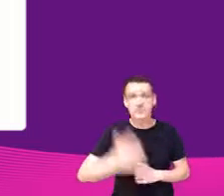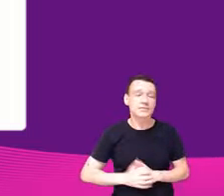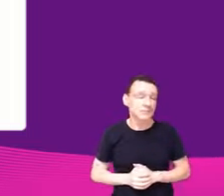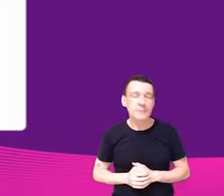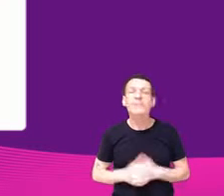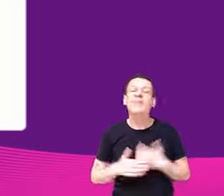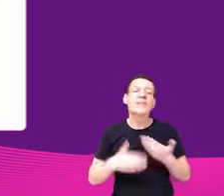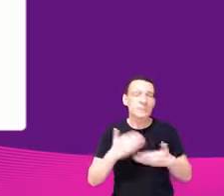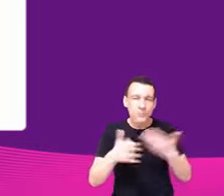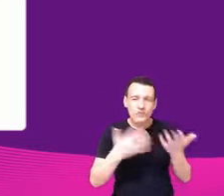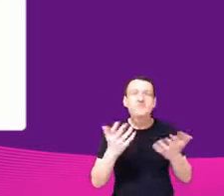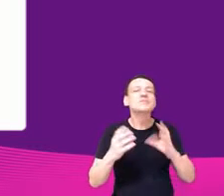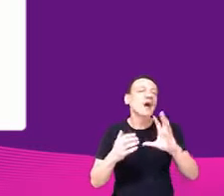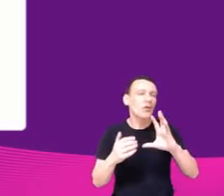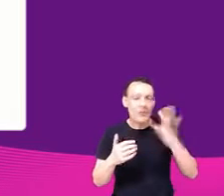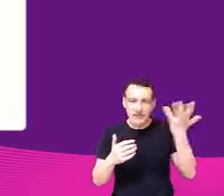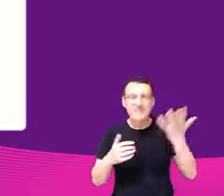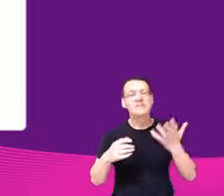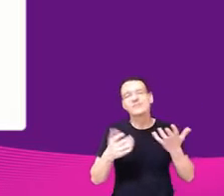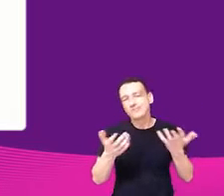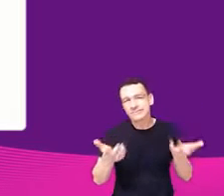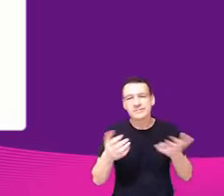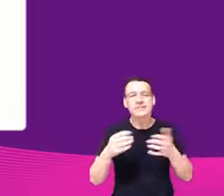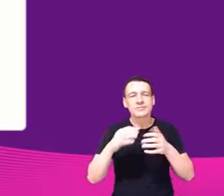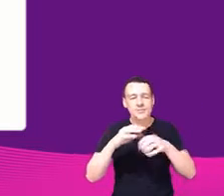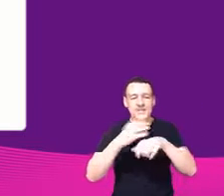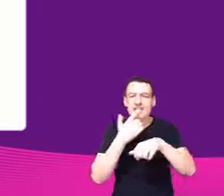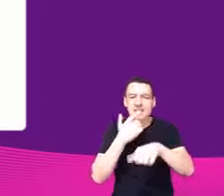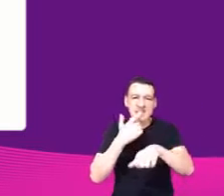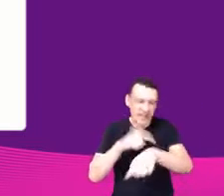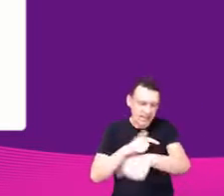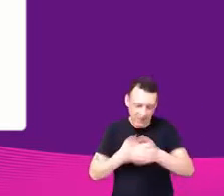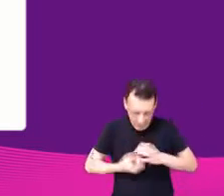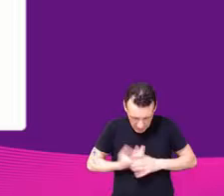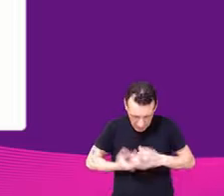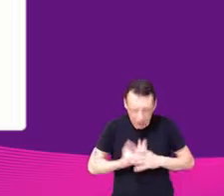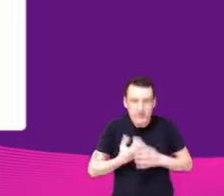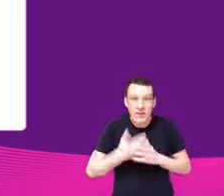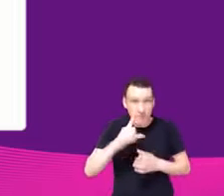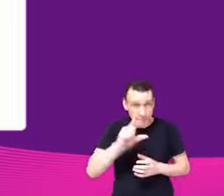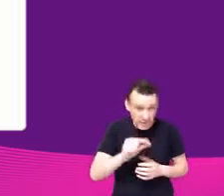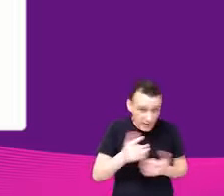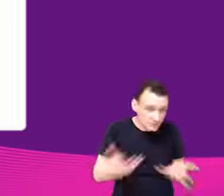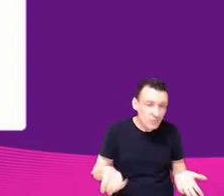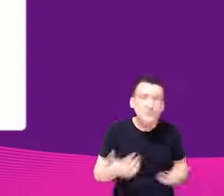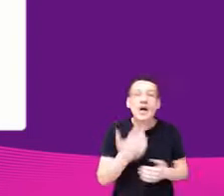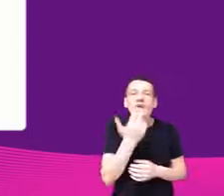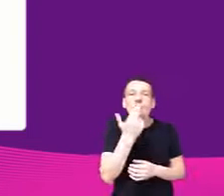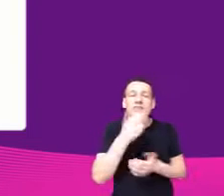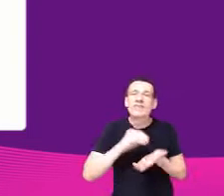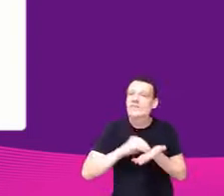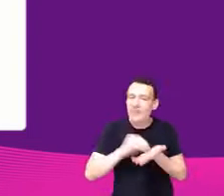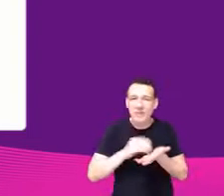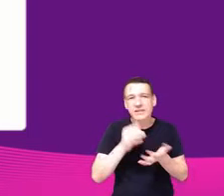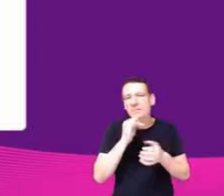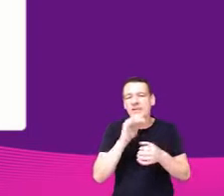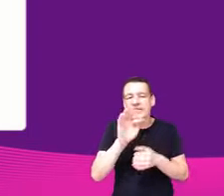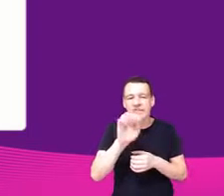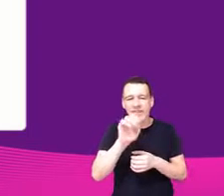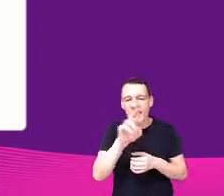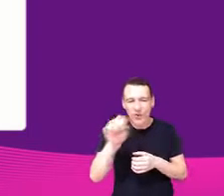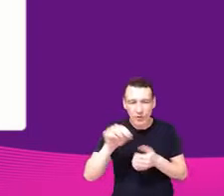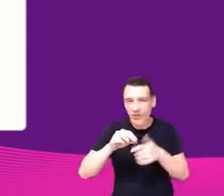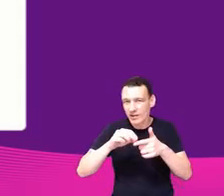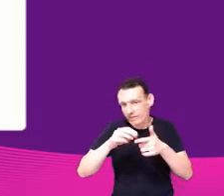deficiência de eritropoetina, deficiência nutricional, como deficiência de ferro, por exemplo, que propicia o